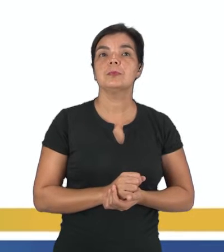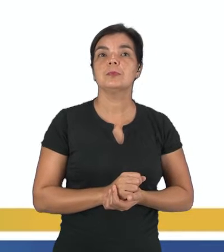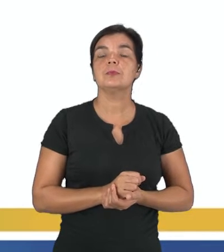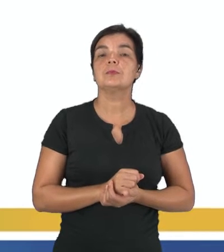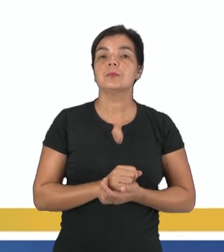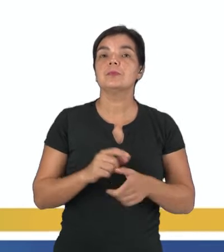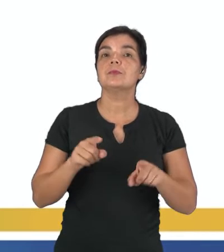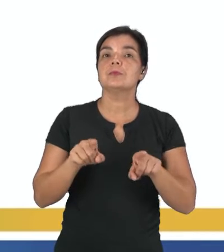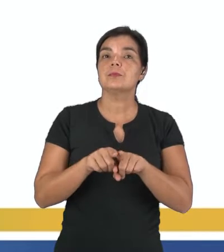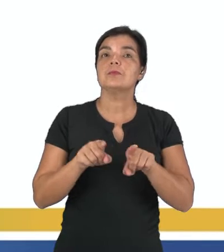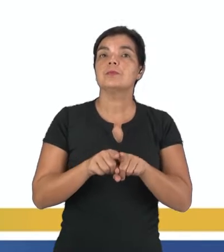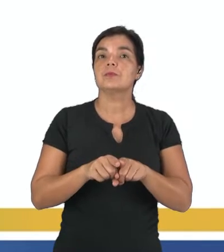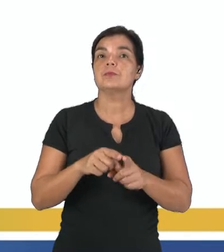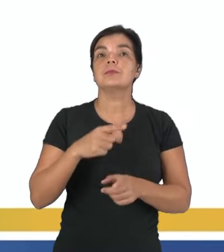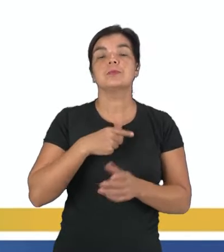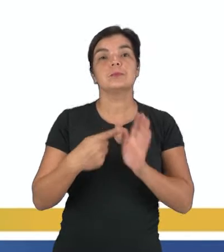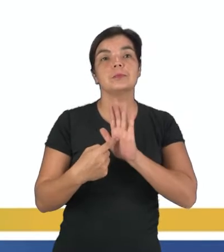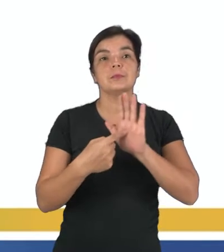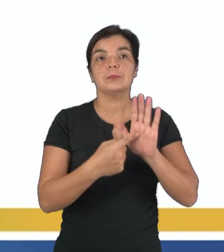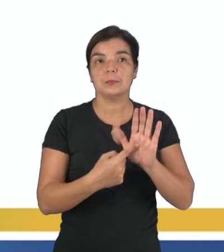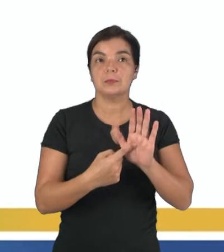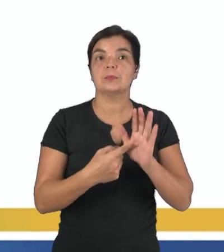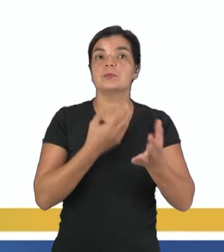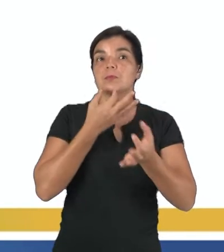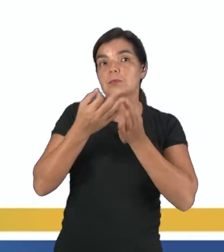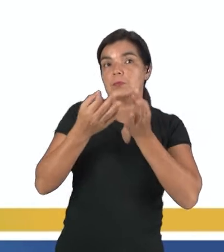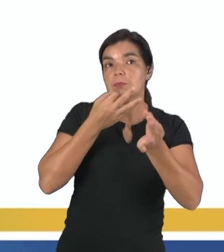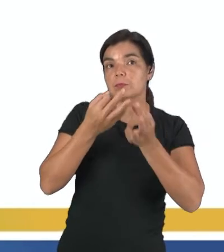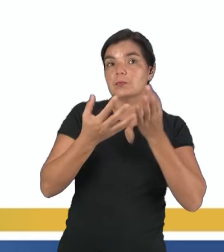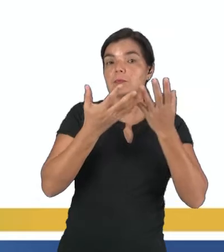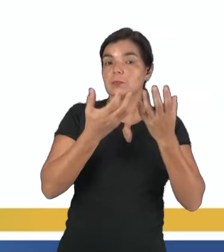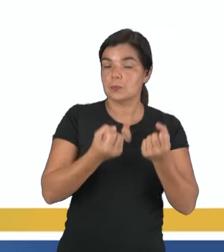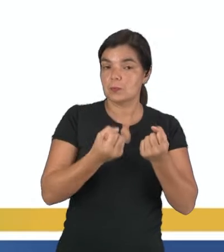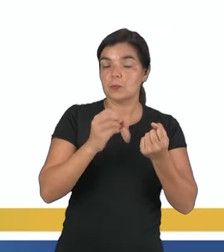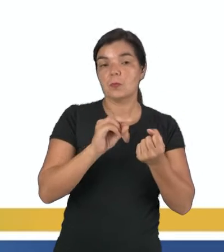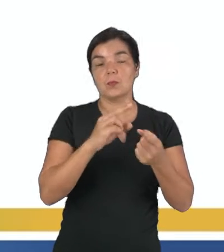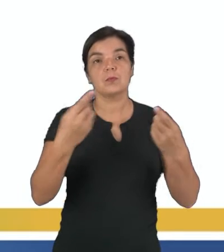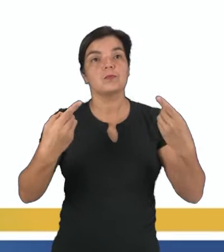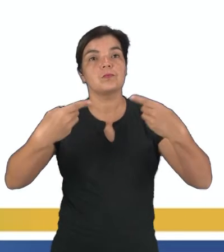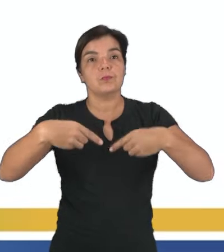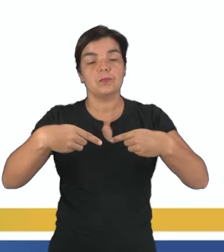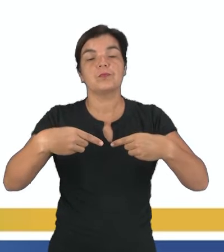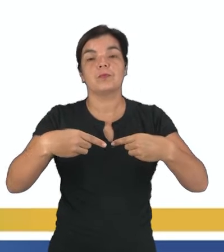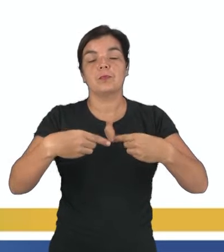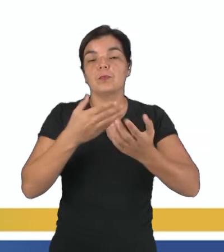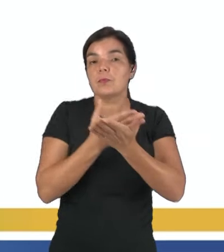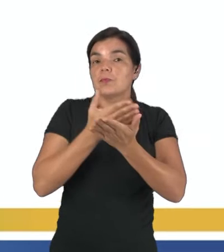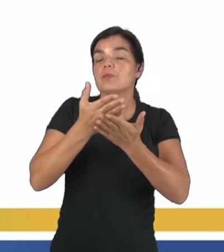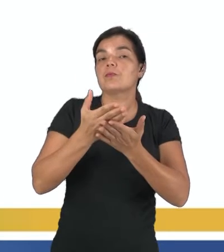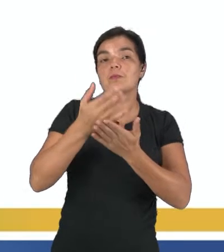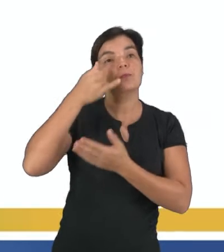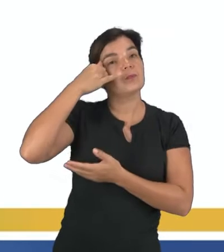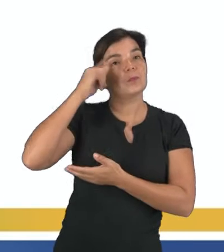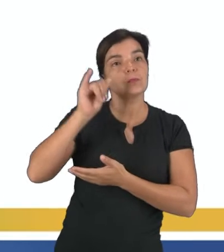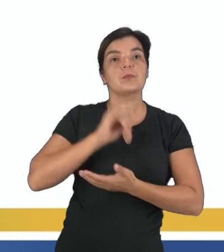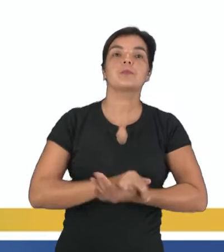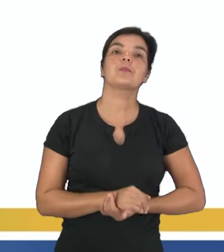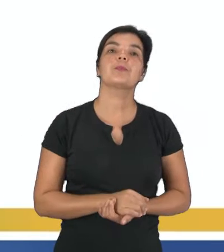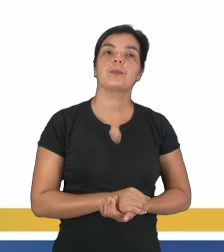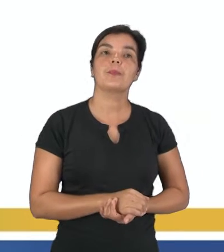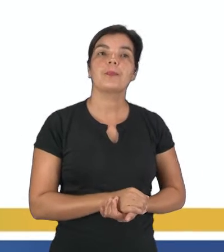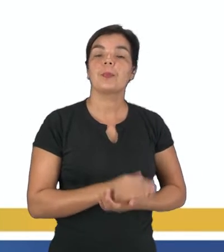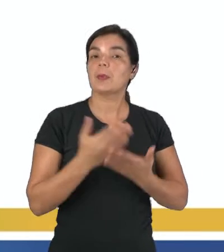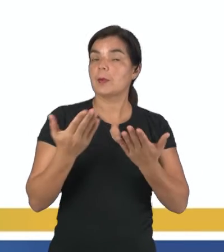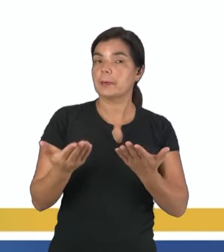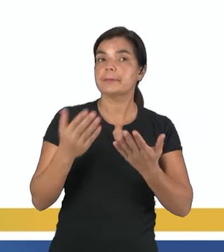antitese, né, por sua vez, vem apresentar o quê? Os argumentos a favor e contra aquela ideia inicial, tá?